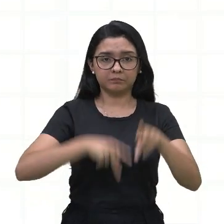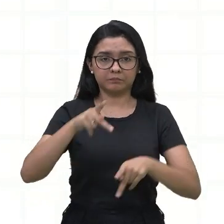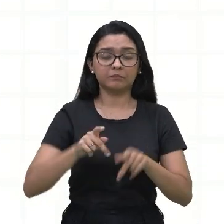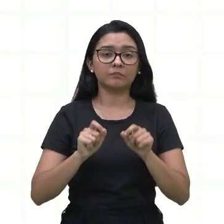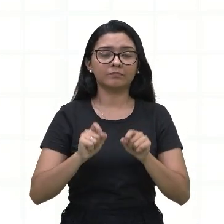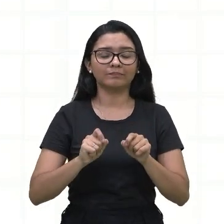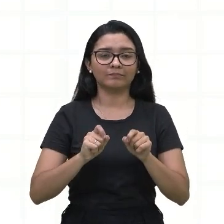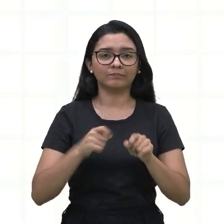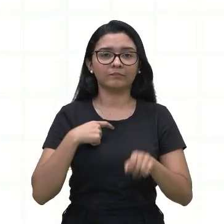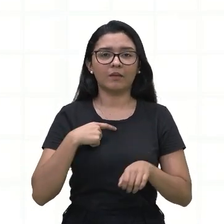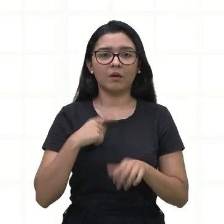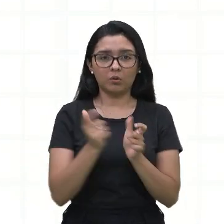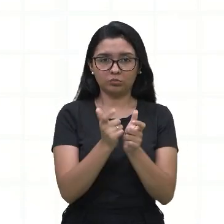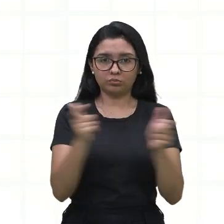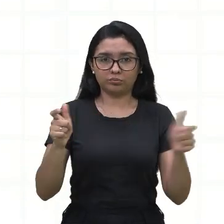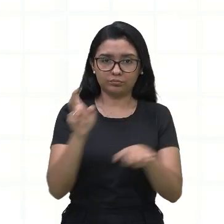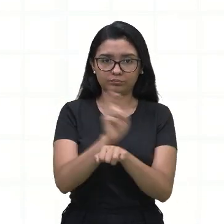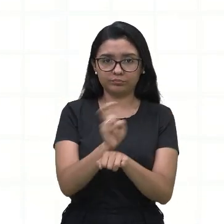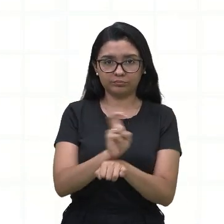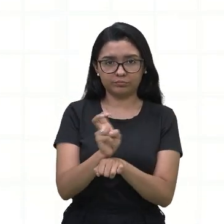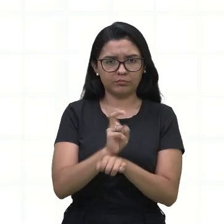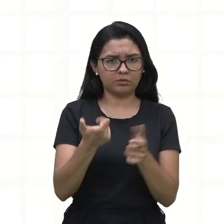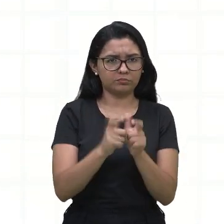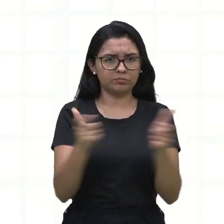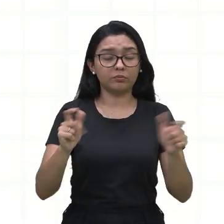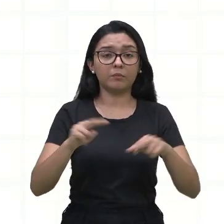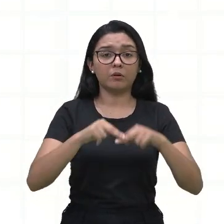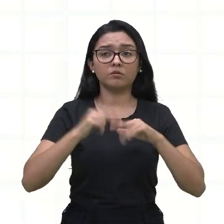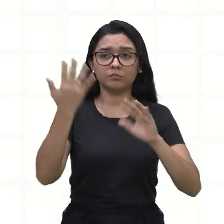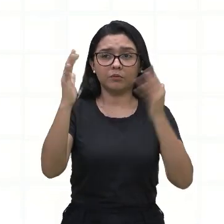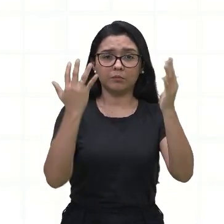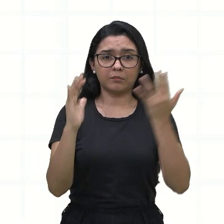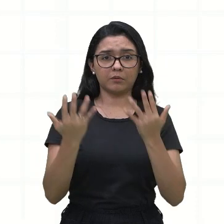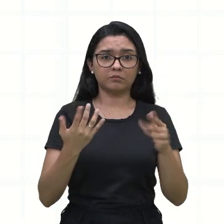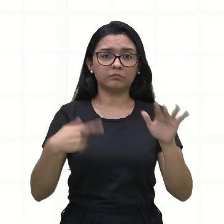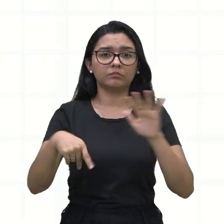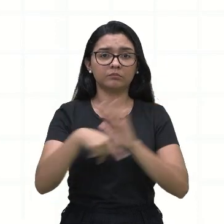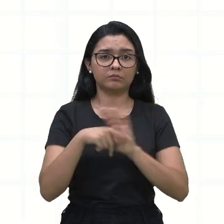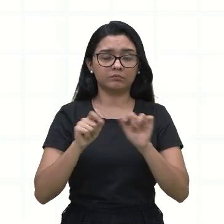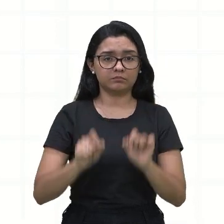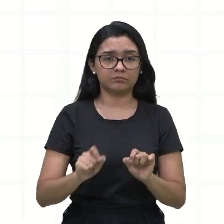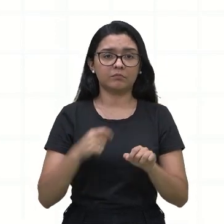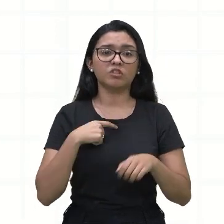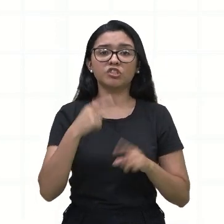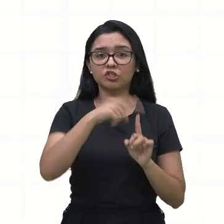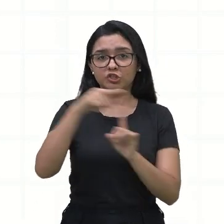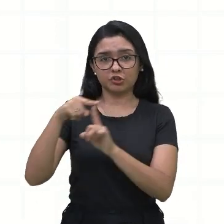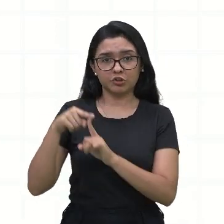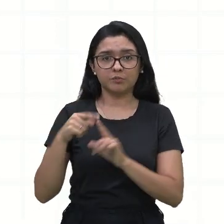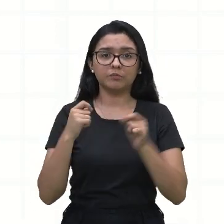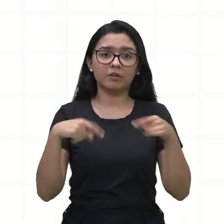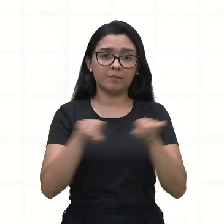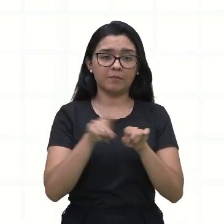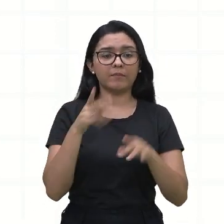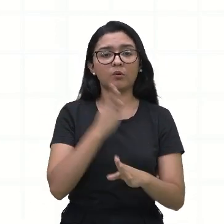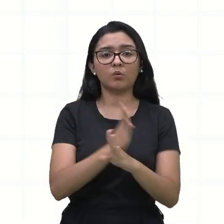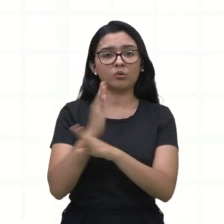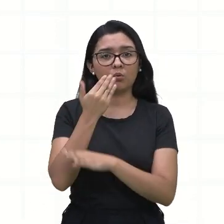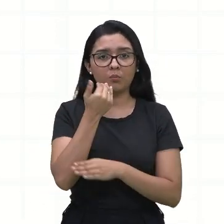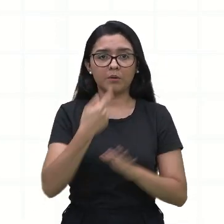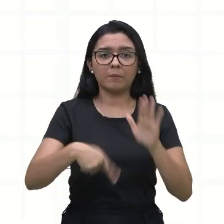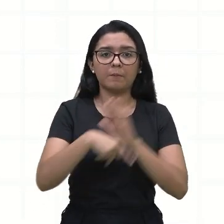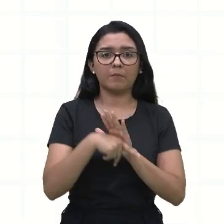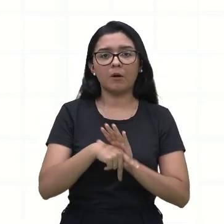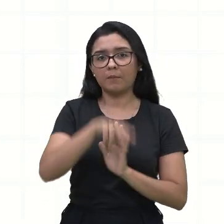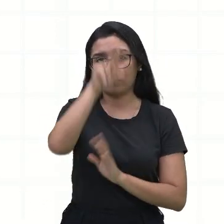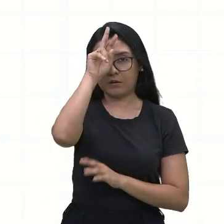escorpiões aumentou no Brasil, as condições climáticas favoráveis também, a espécie encontra aqui seu alimento predileto, baratas.